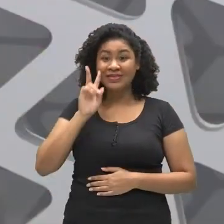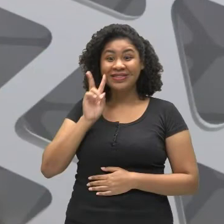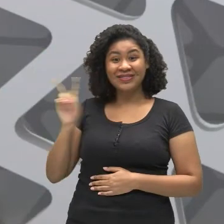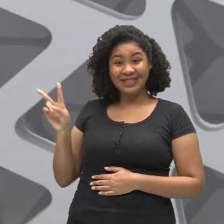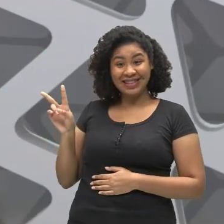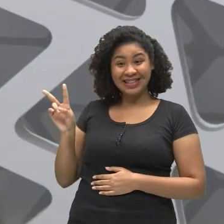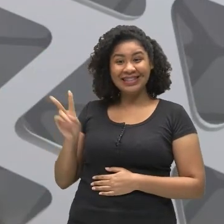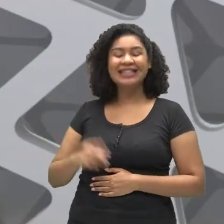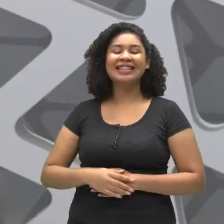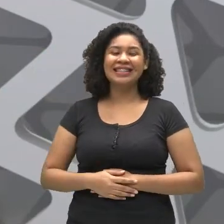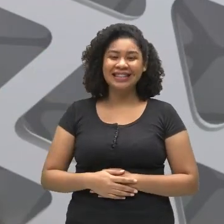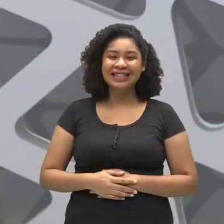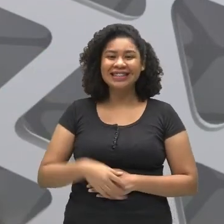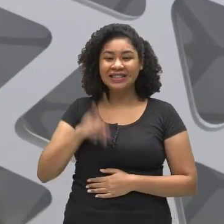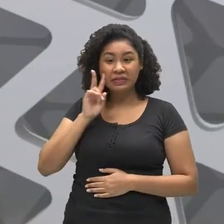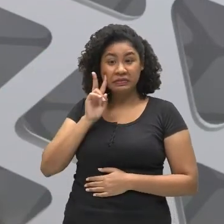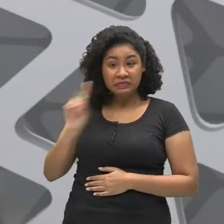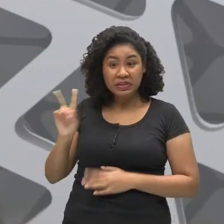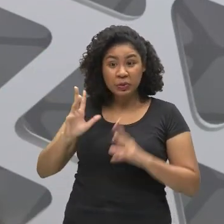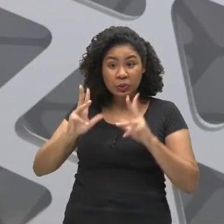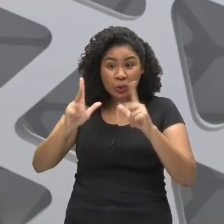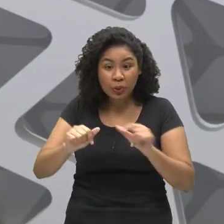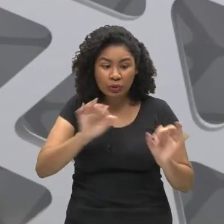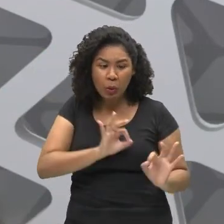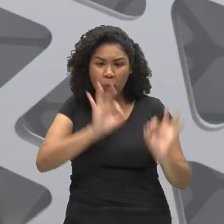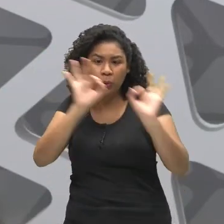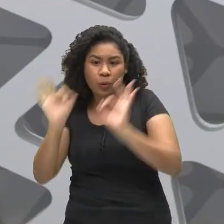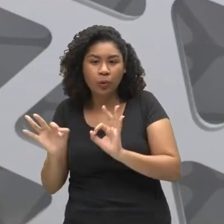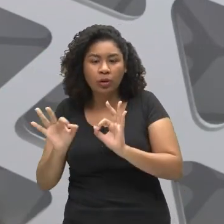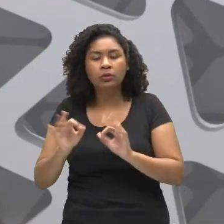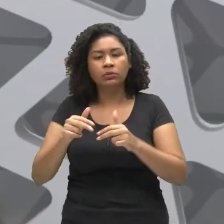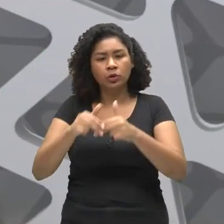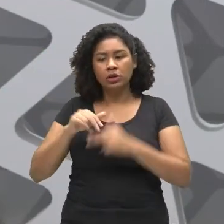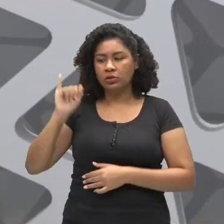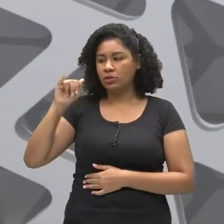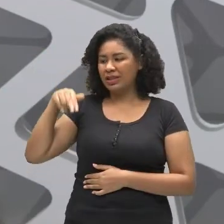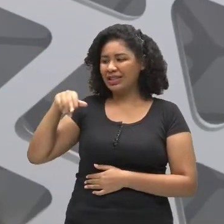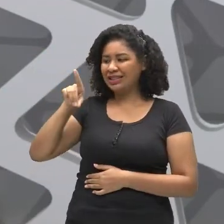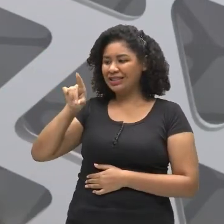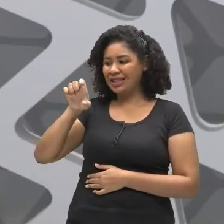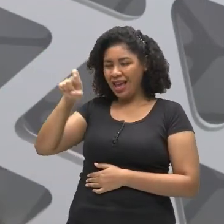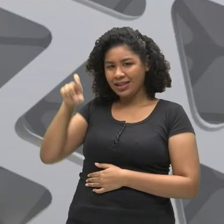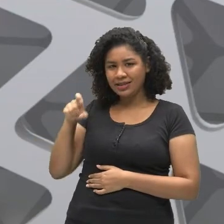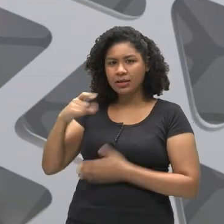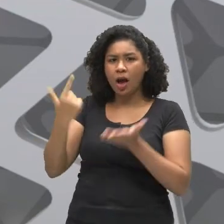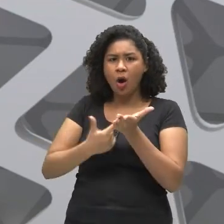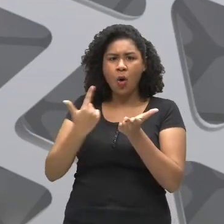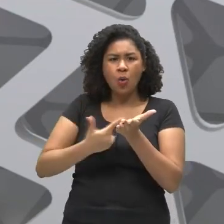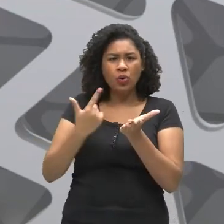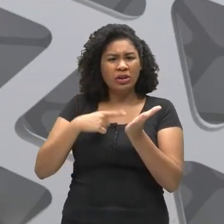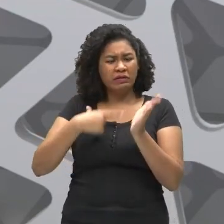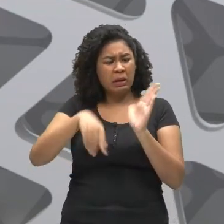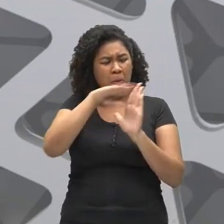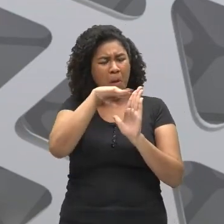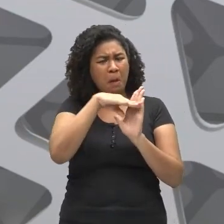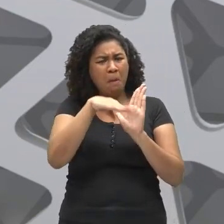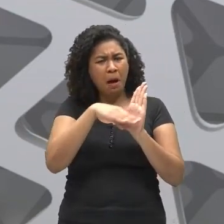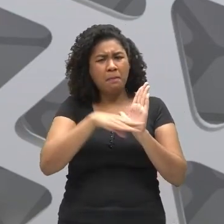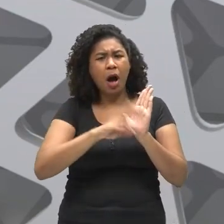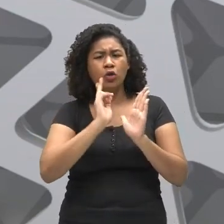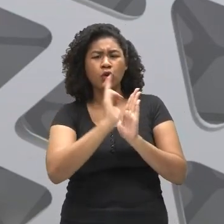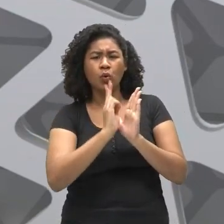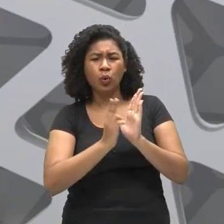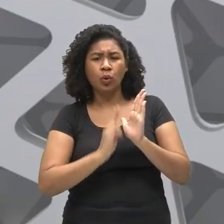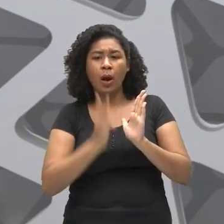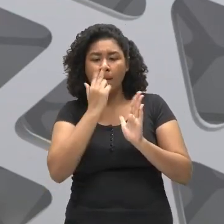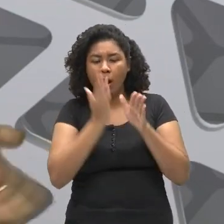artista? Viram o final? O Index Prohibitorum, gente, aquele livrão cheio de nomes de livros proibidos, ele só foi